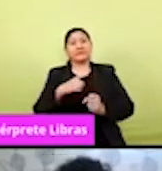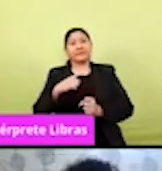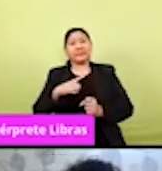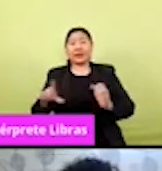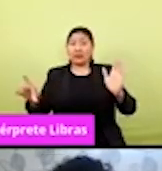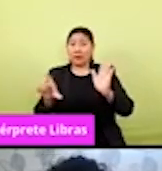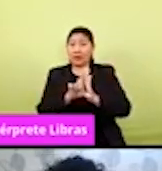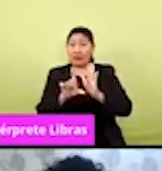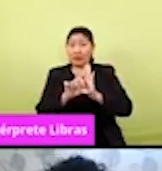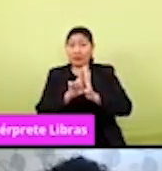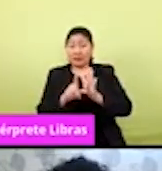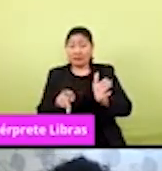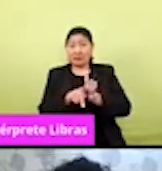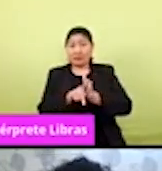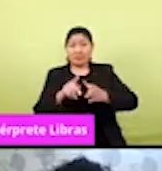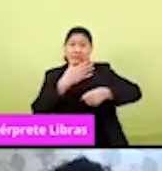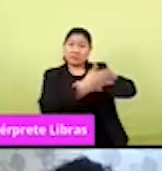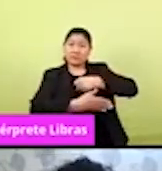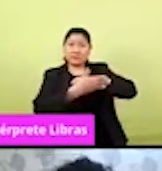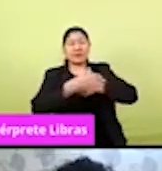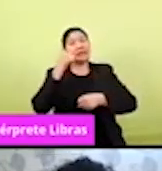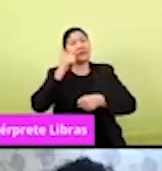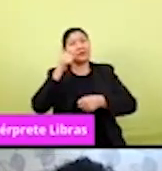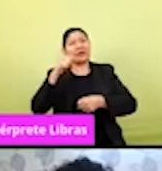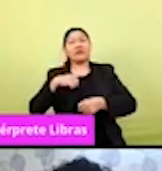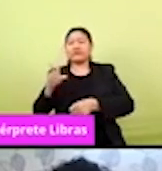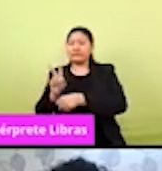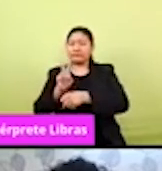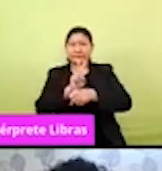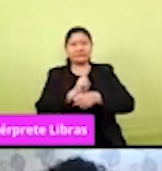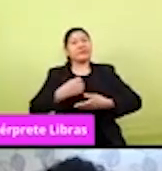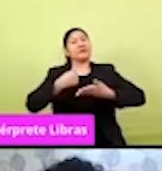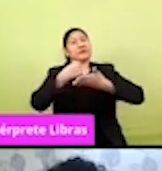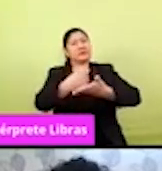monitoramento das mulheres que têm medida protetiva, pode passar.